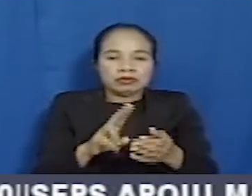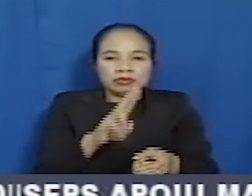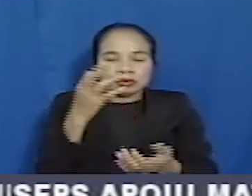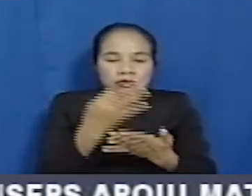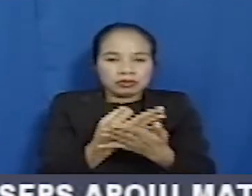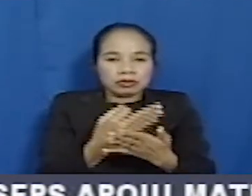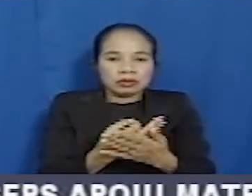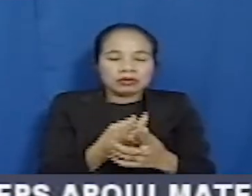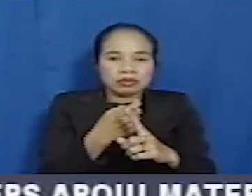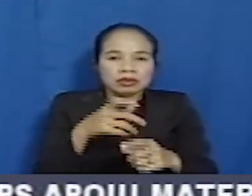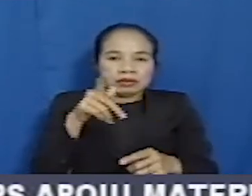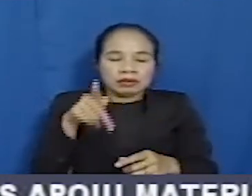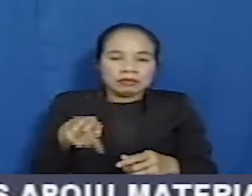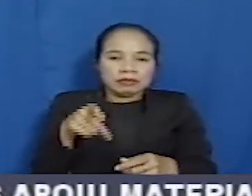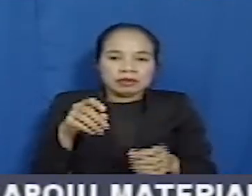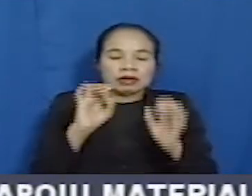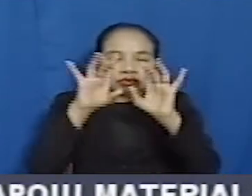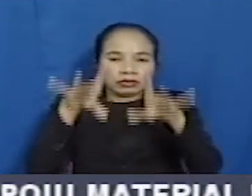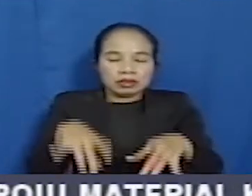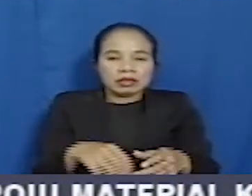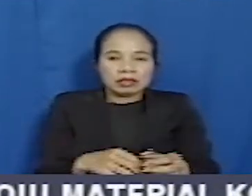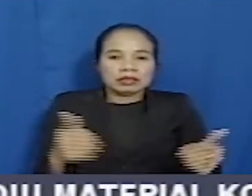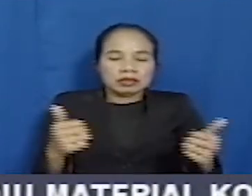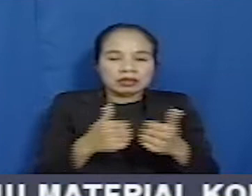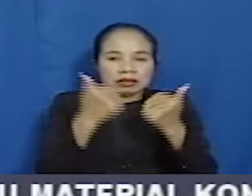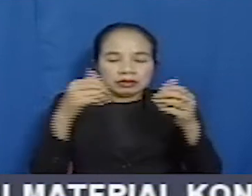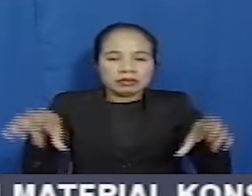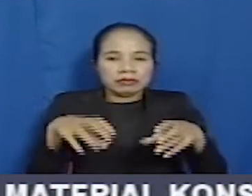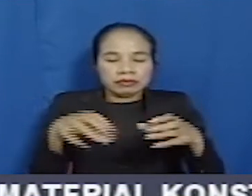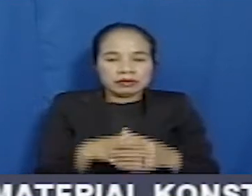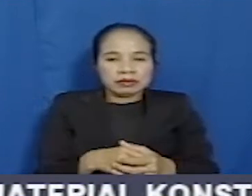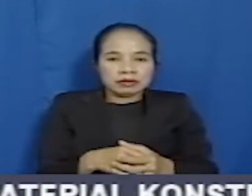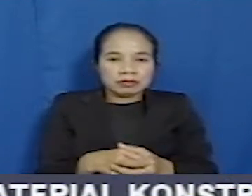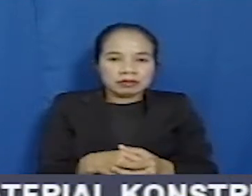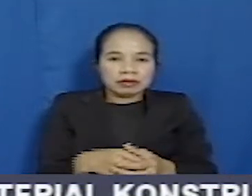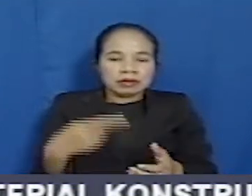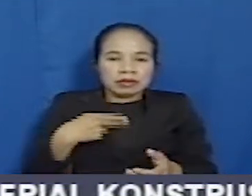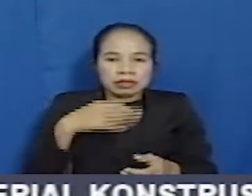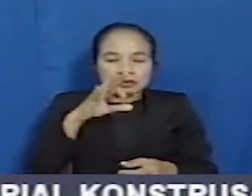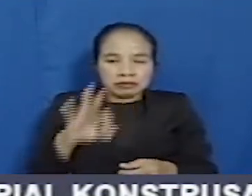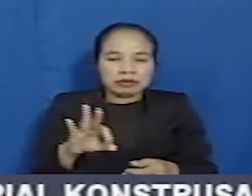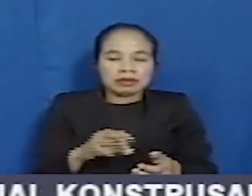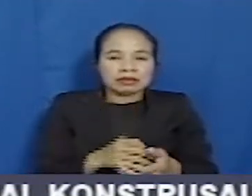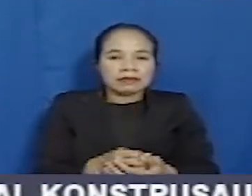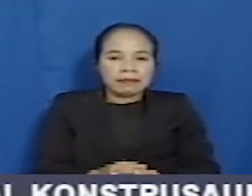a TLPDP Austrália, neve compete o sala serviço, arisfati no mobiliário sira.